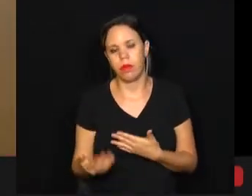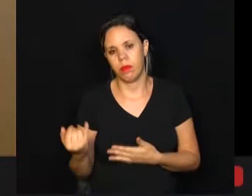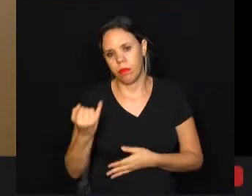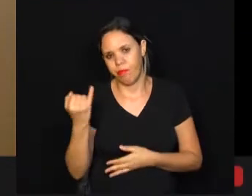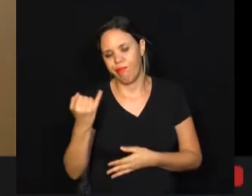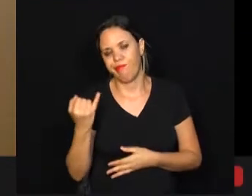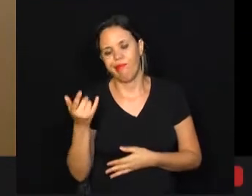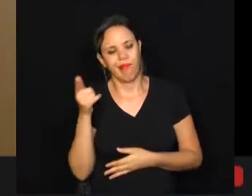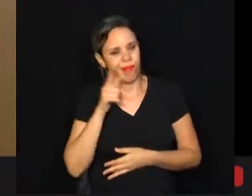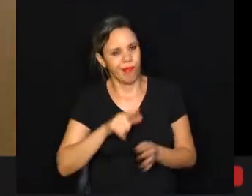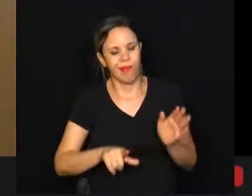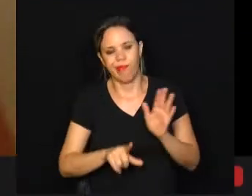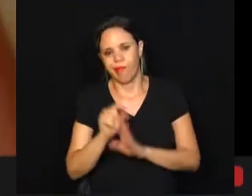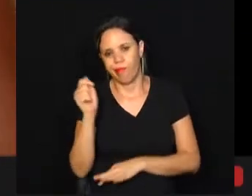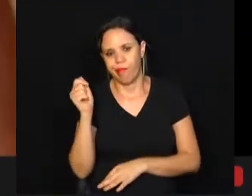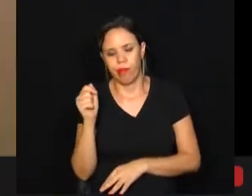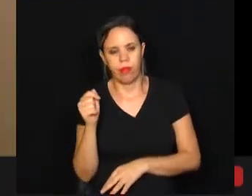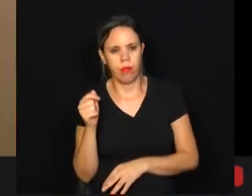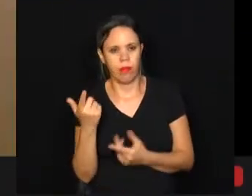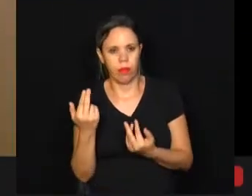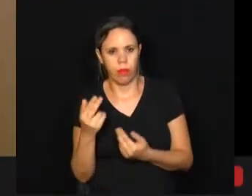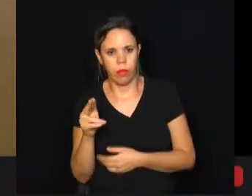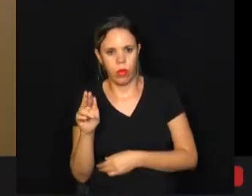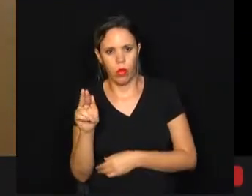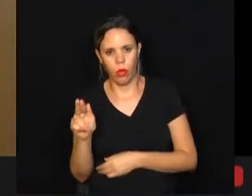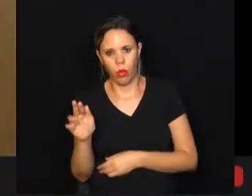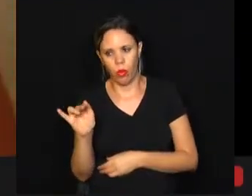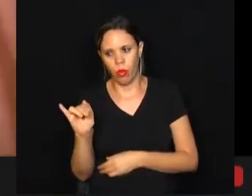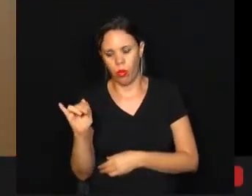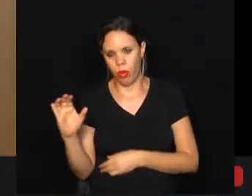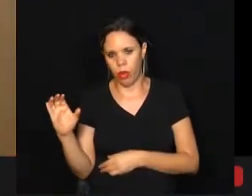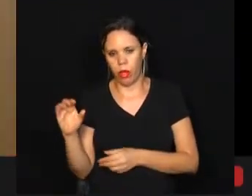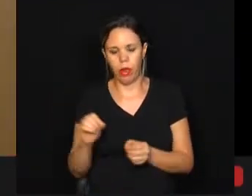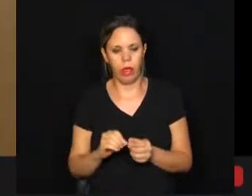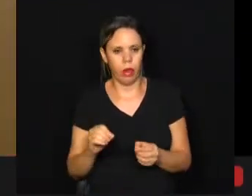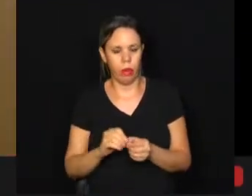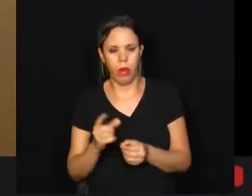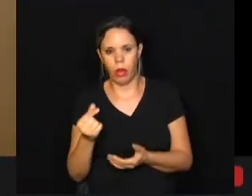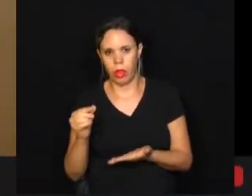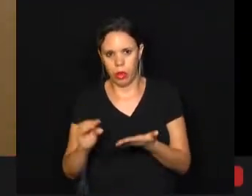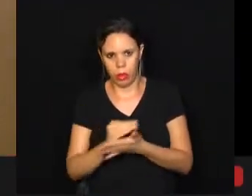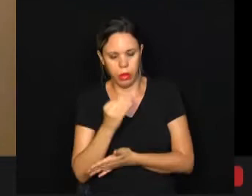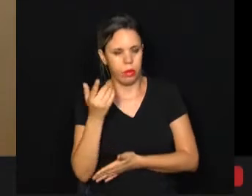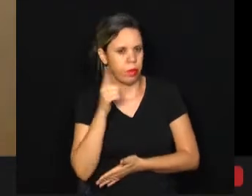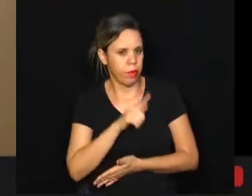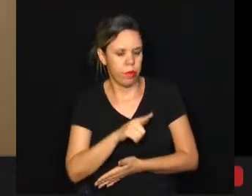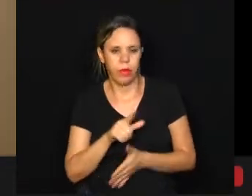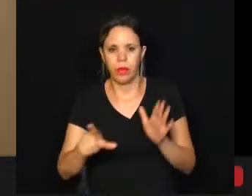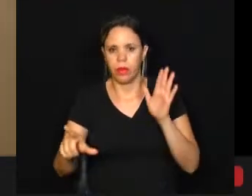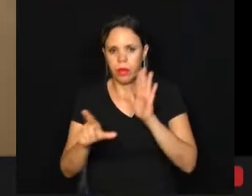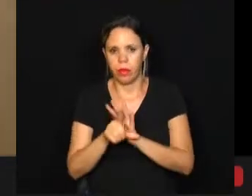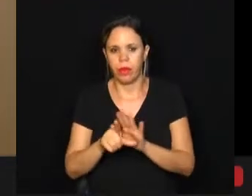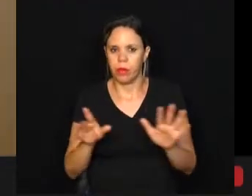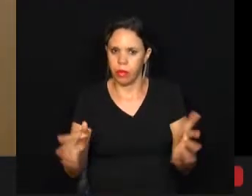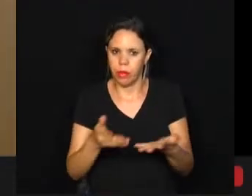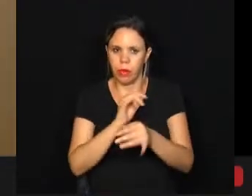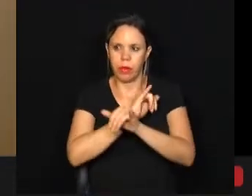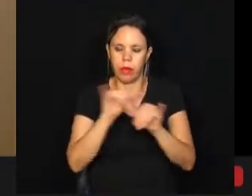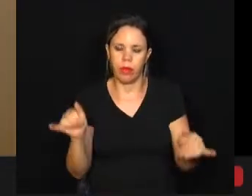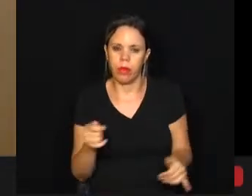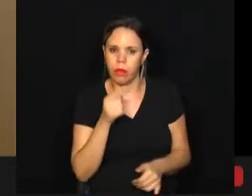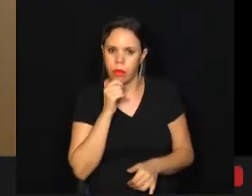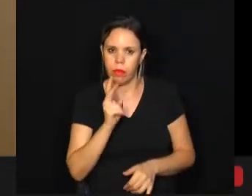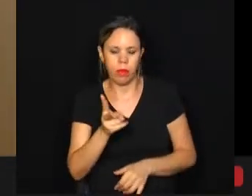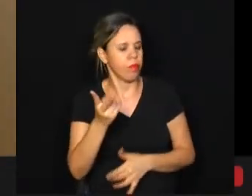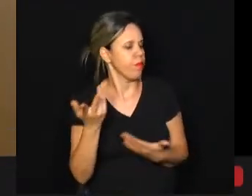precisamos recuperar, como o FIC, como os recursos, como a lei de fomento, que não foi